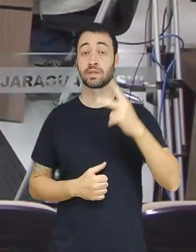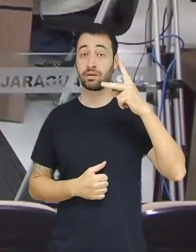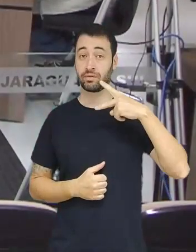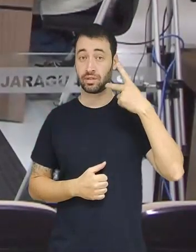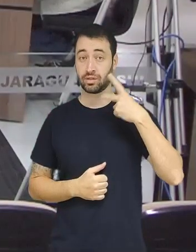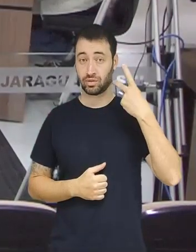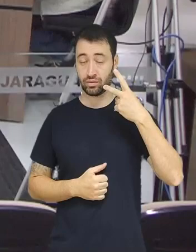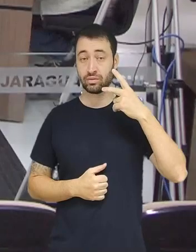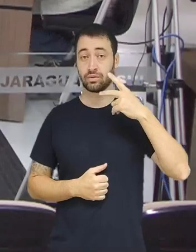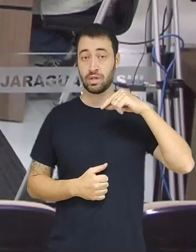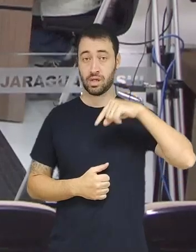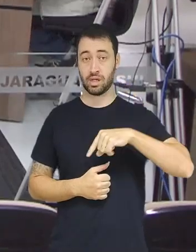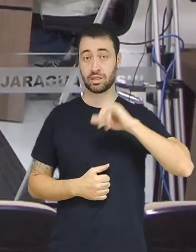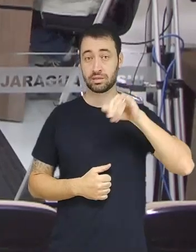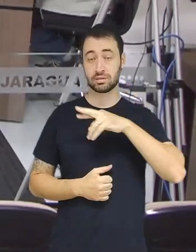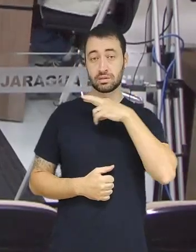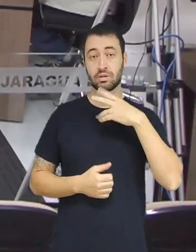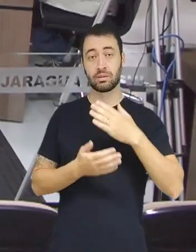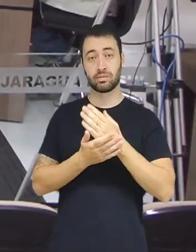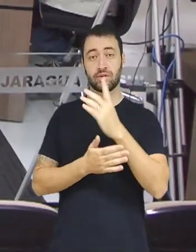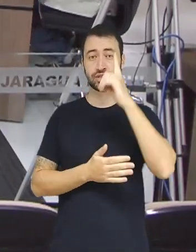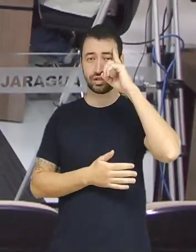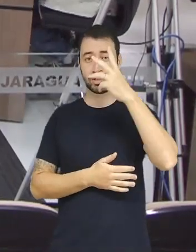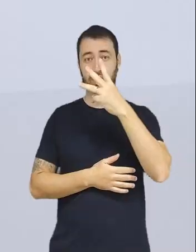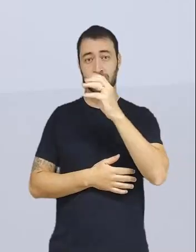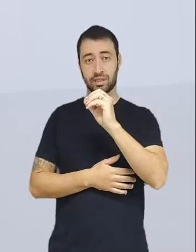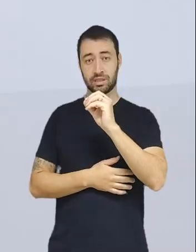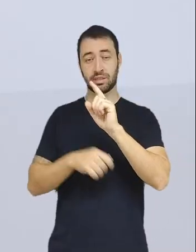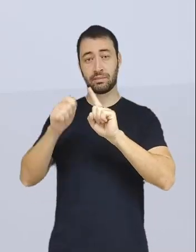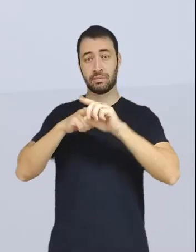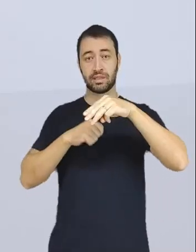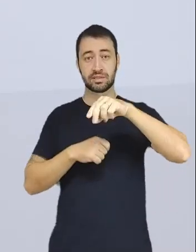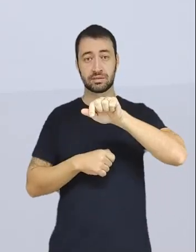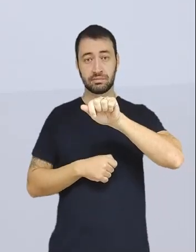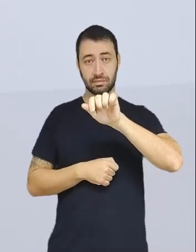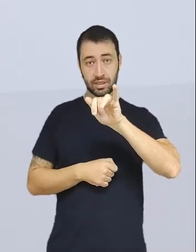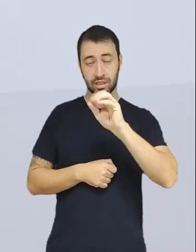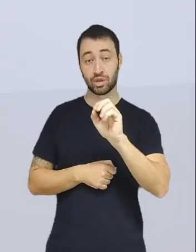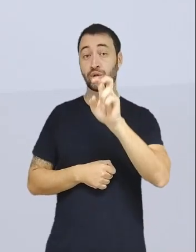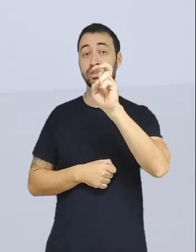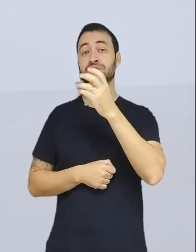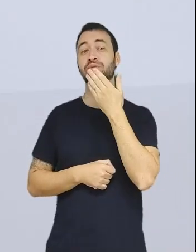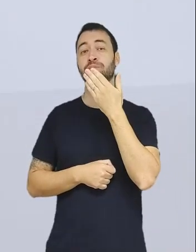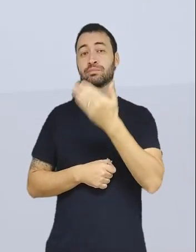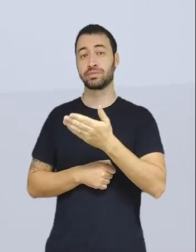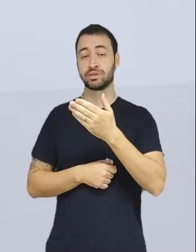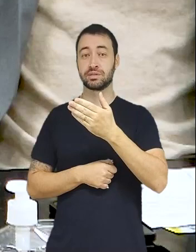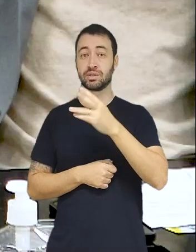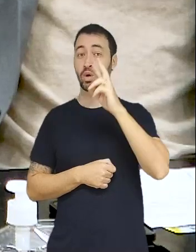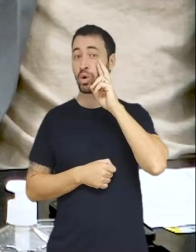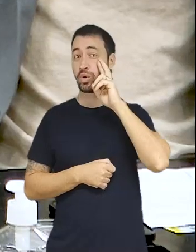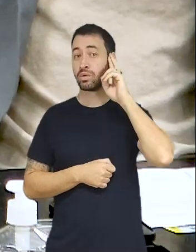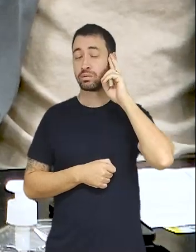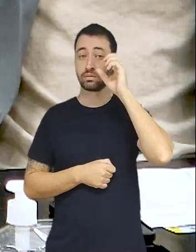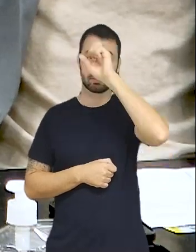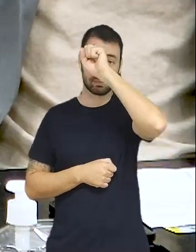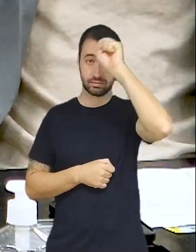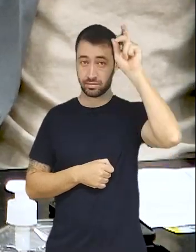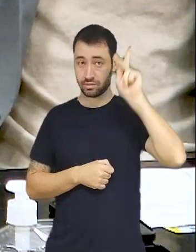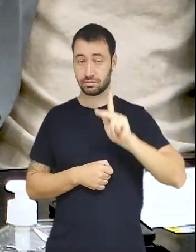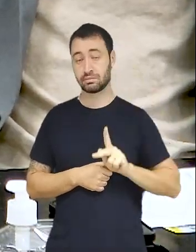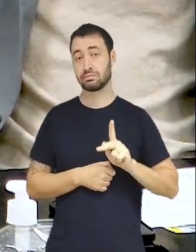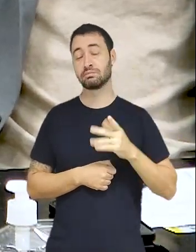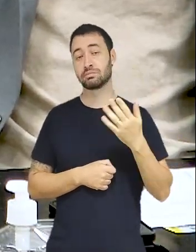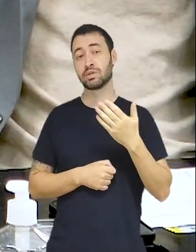os vereadores de araguarienses aprovaram na sessão de 30 de maio cinco indicações propostas por Rodrigo Livramento e Sirlei Maria